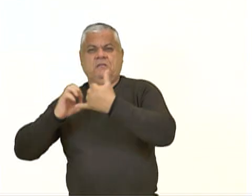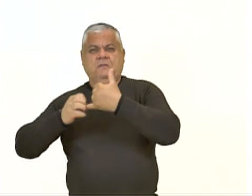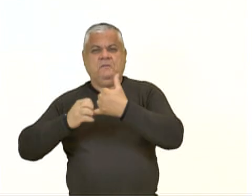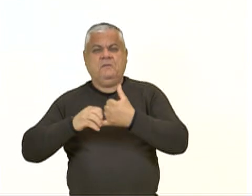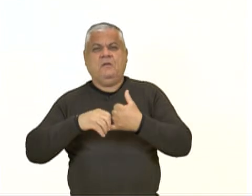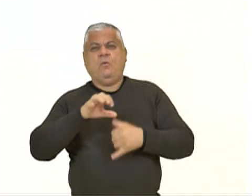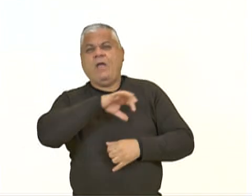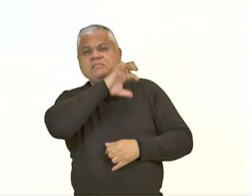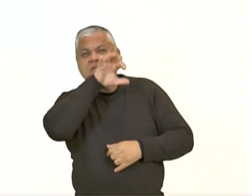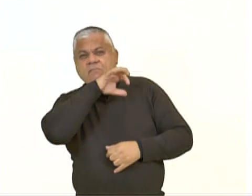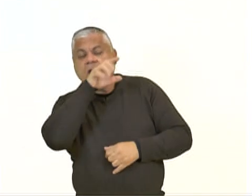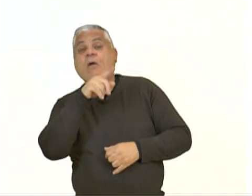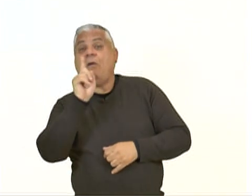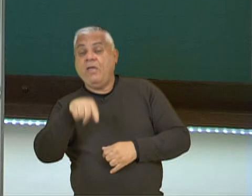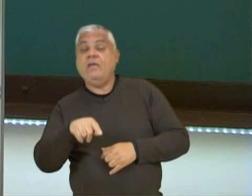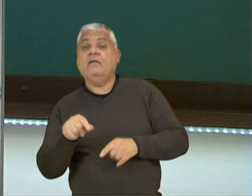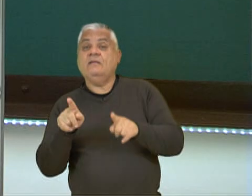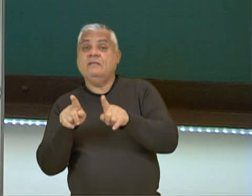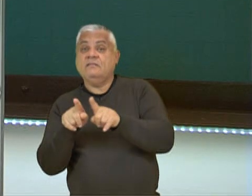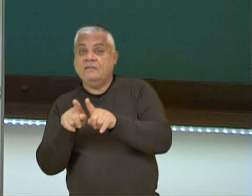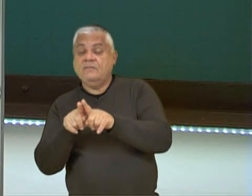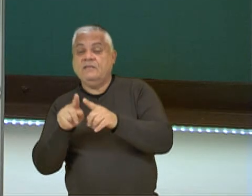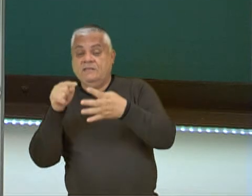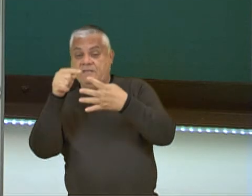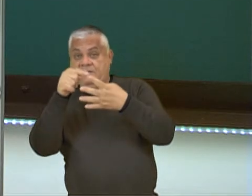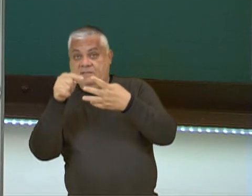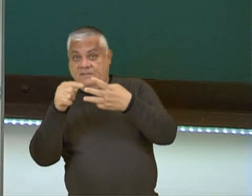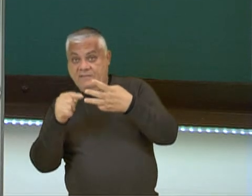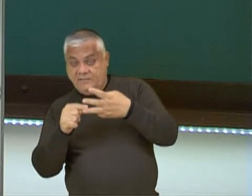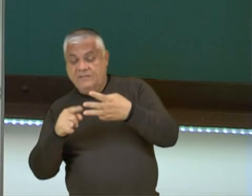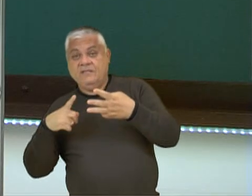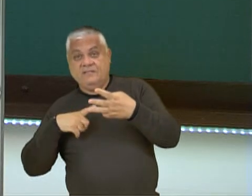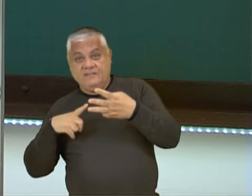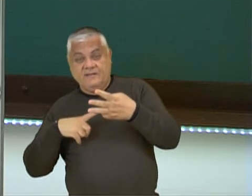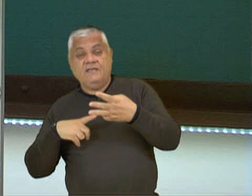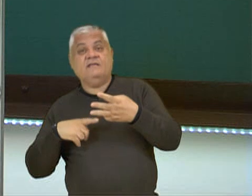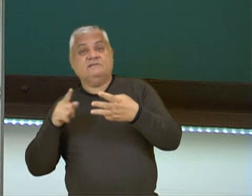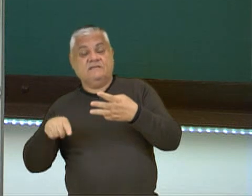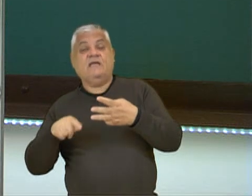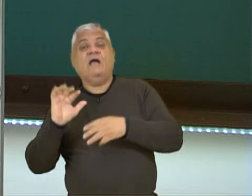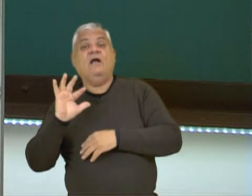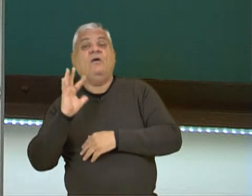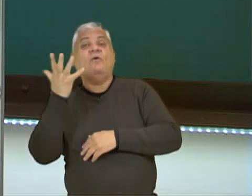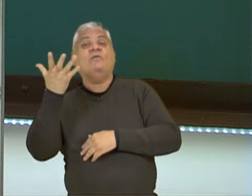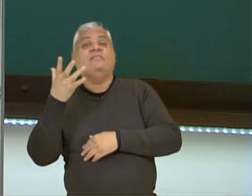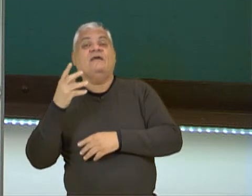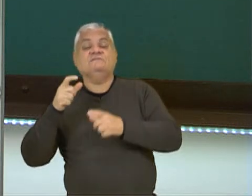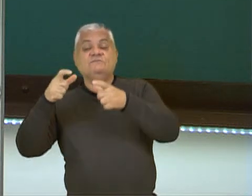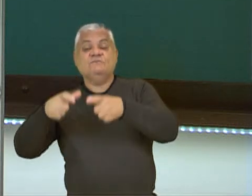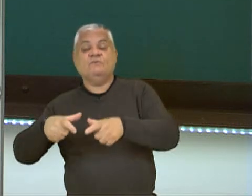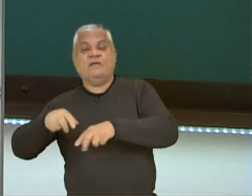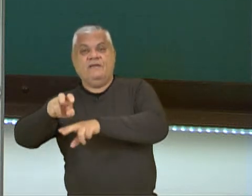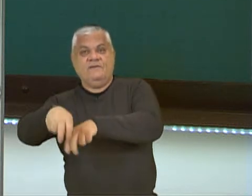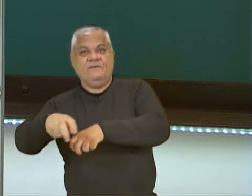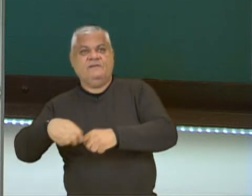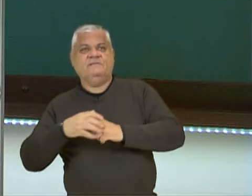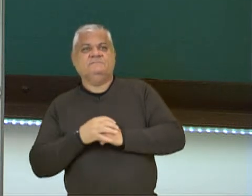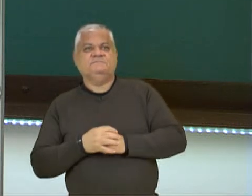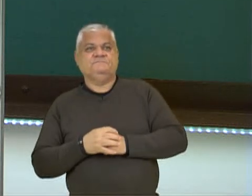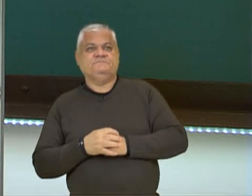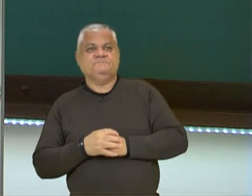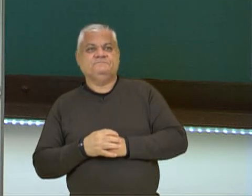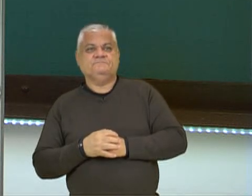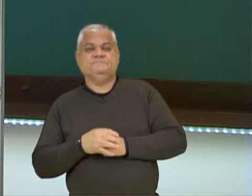pecuária. Então, envolve ali 3 partes das atividades que acontecem no espaço rural, tá?